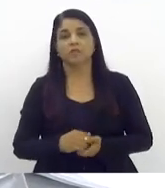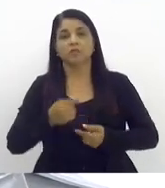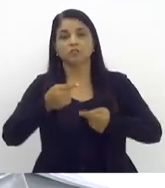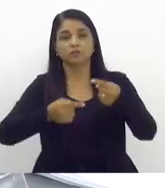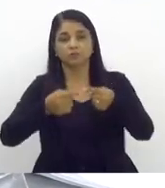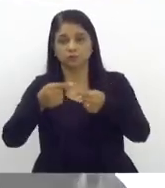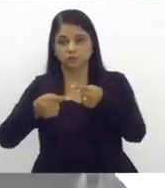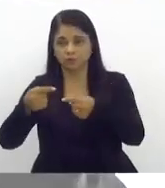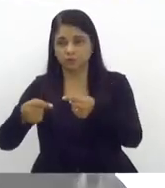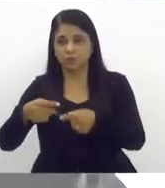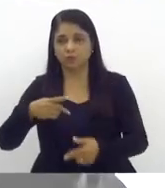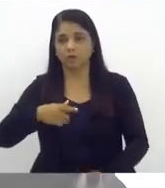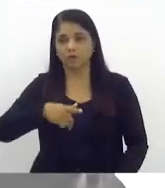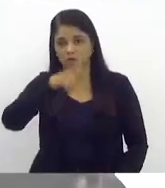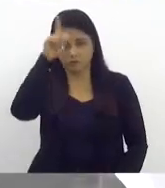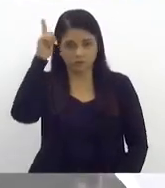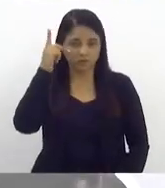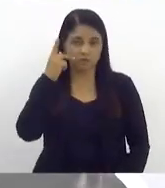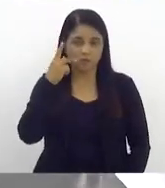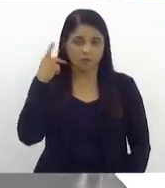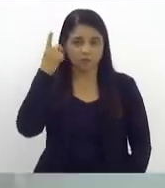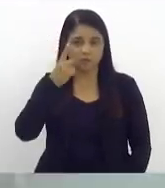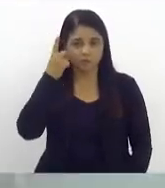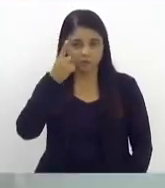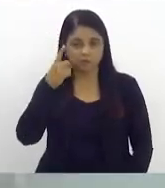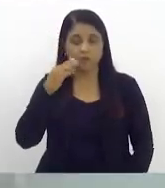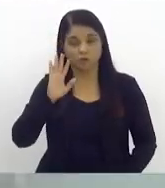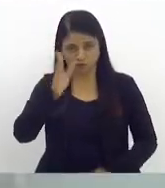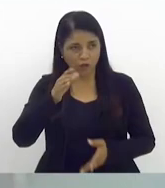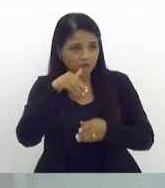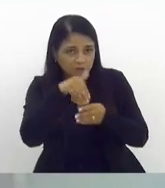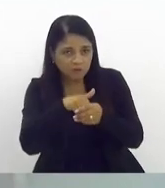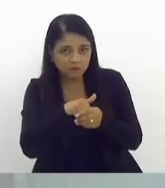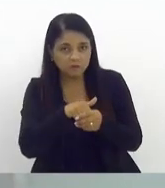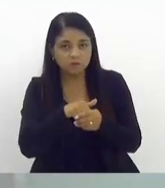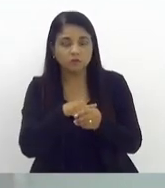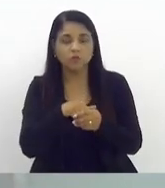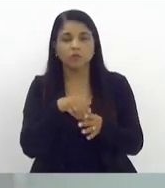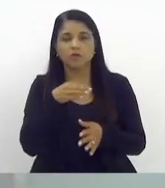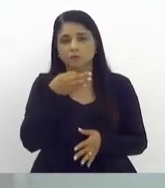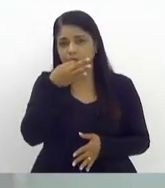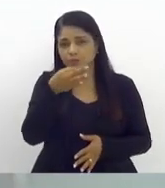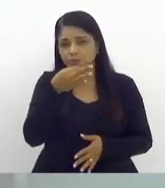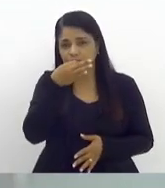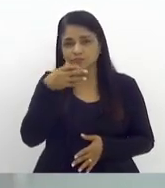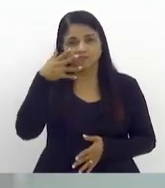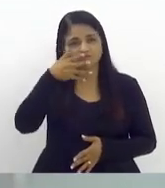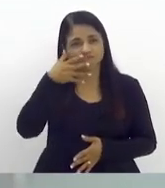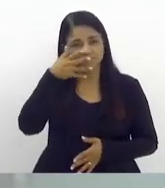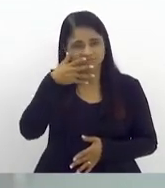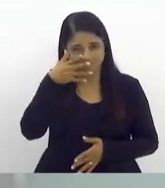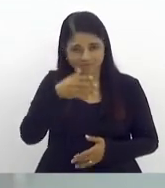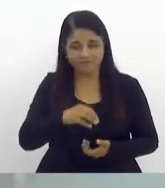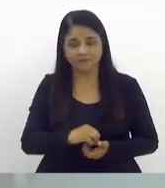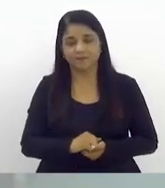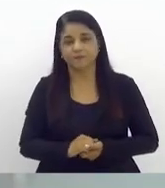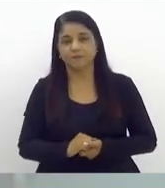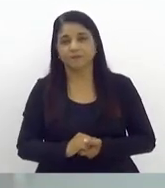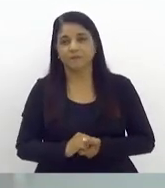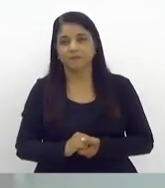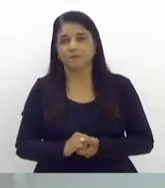o bloco. Deputado Luiz Paulo. Eu já votei. Eu só queria fazer um pequeno comentário. Pois não.